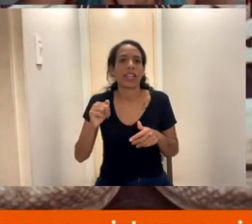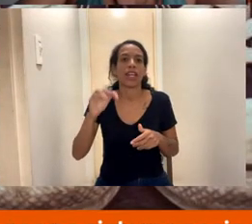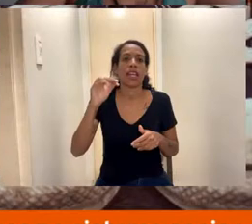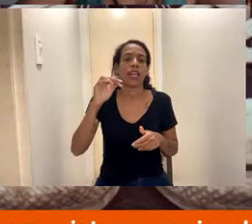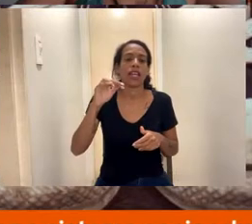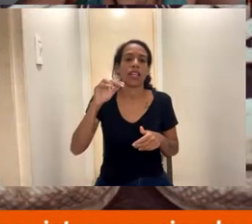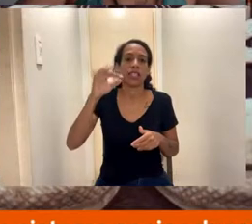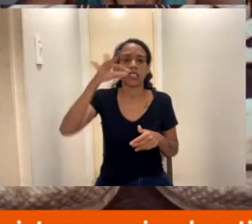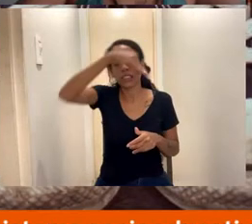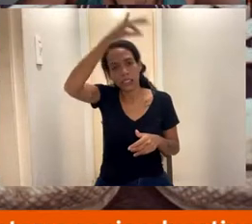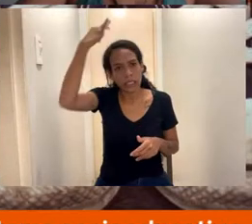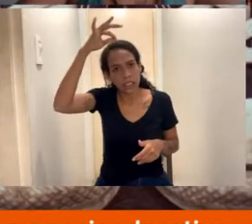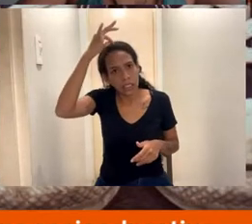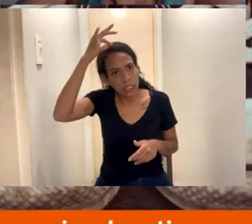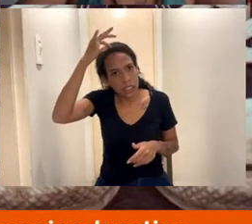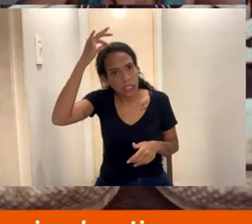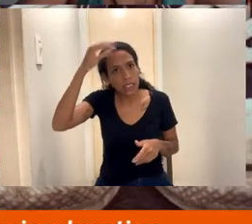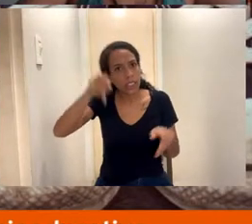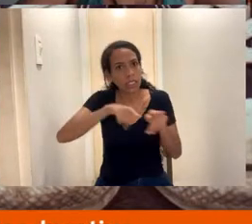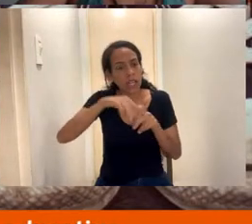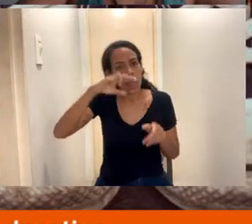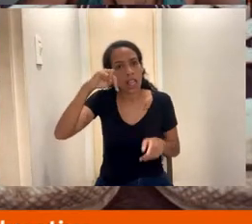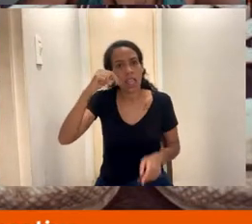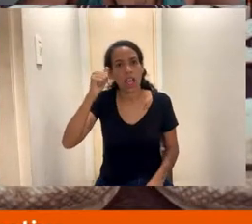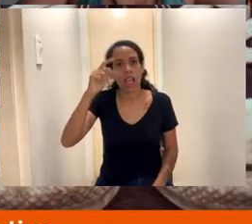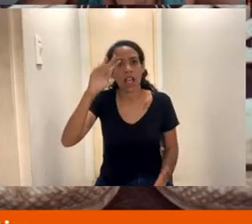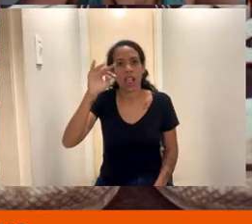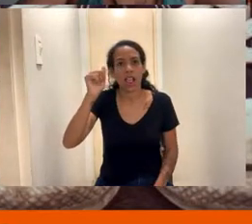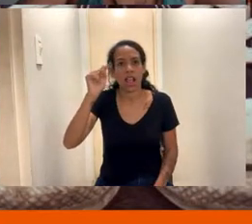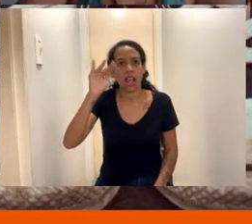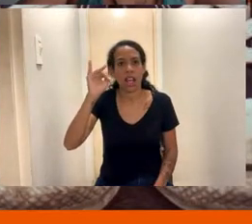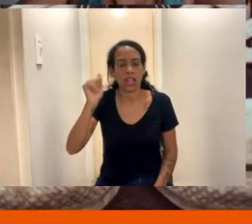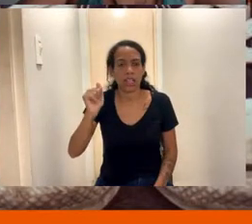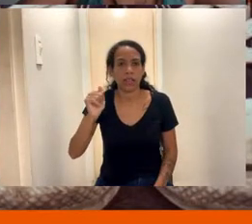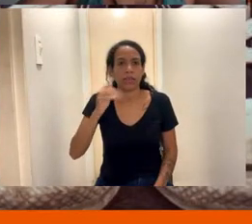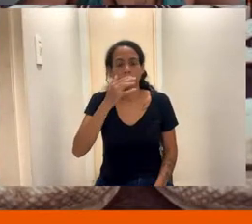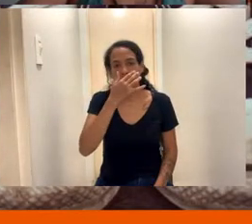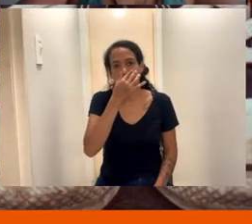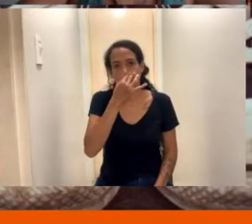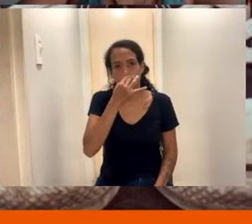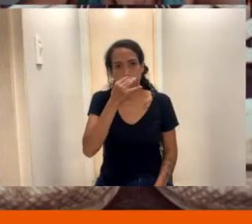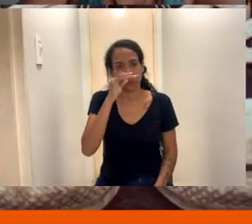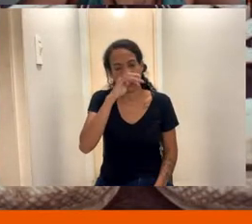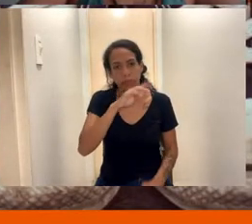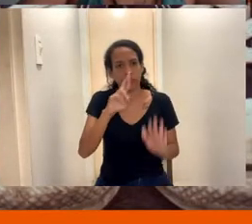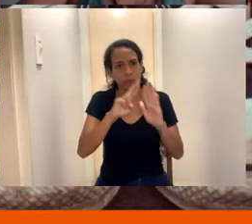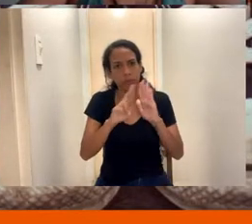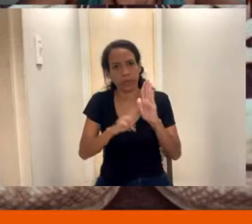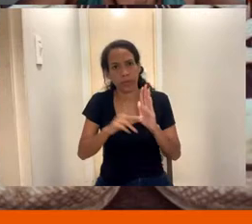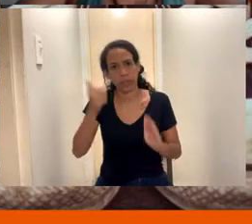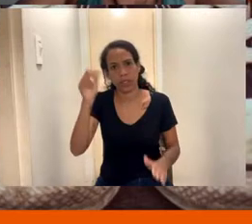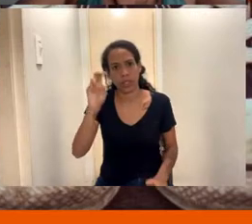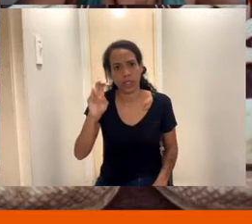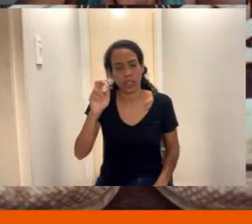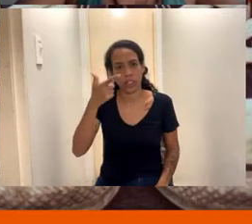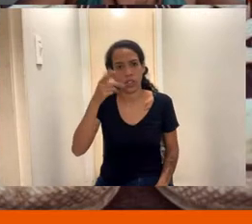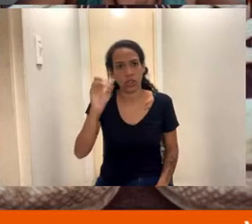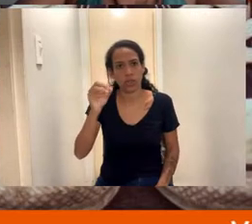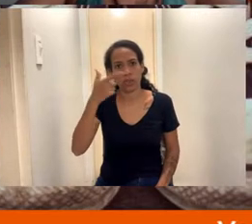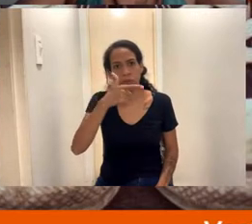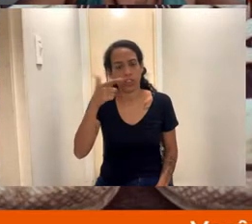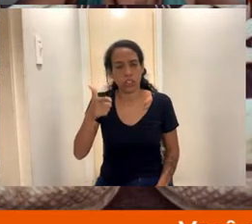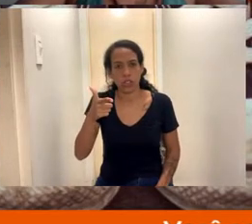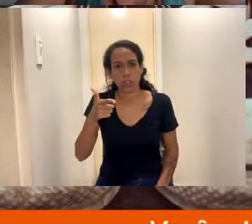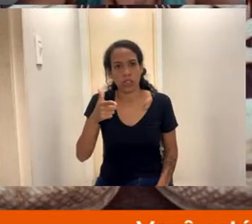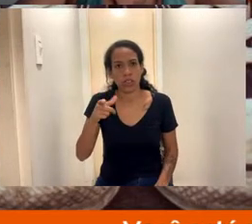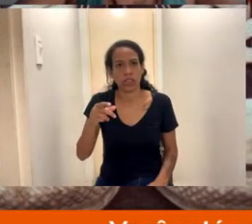Santo, e Natália Campos, do CRP Rio Grande do Norte. A Resolução 15 de 2022